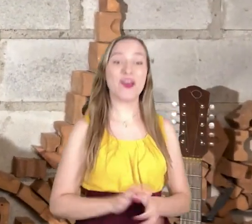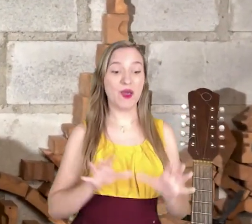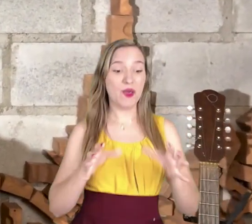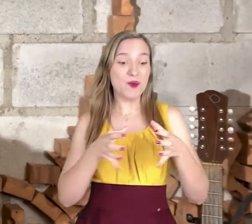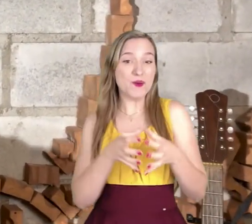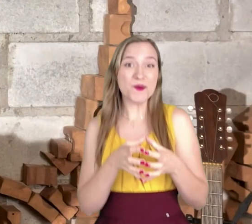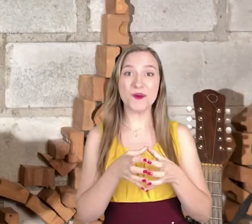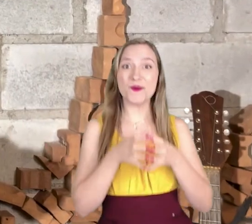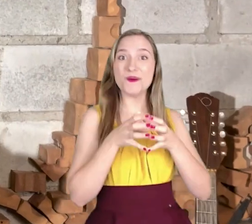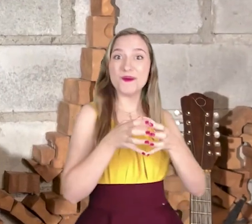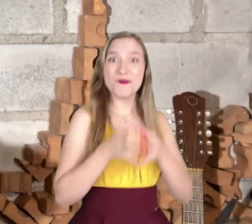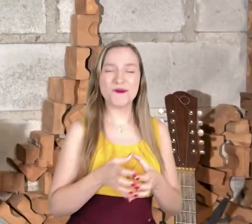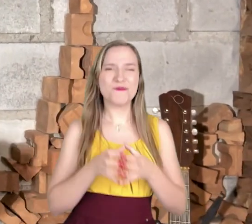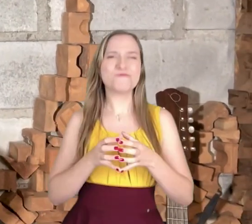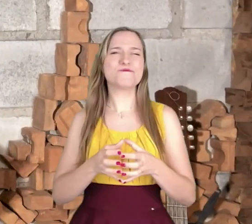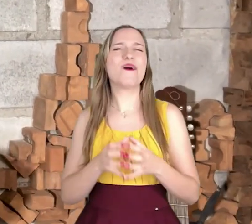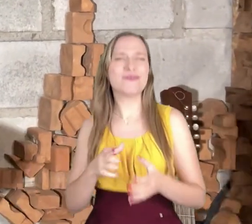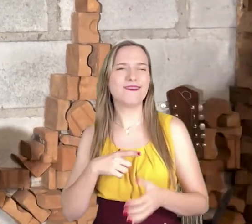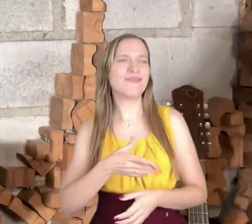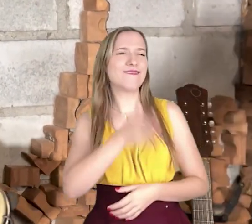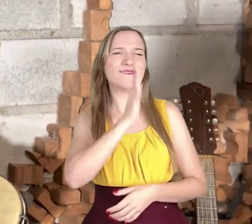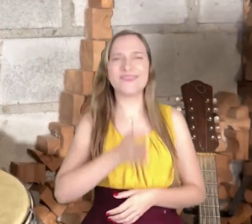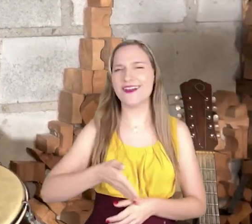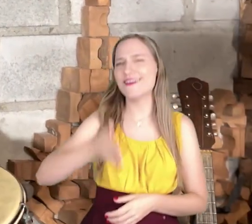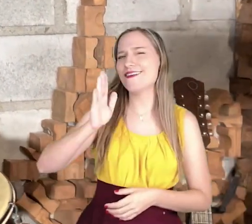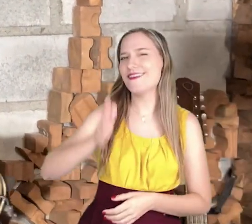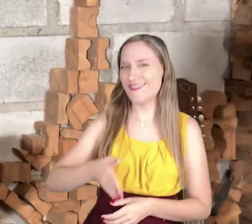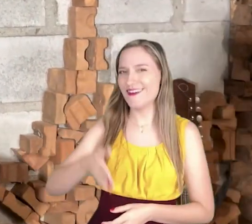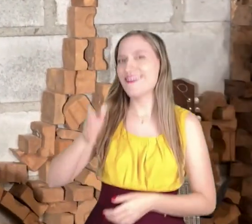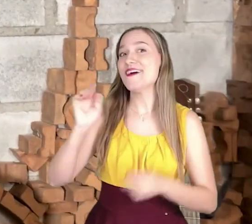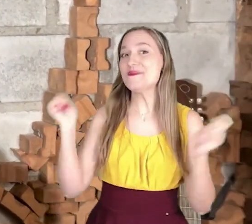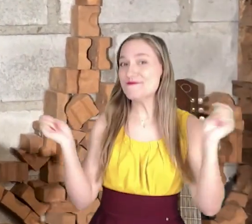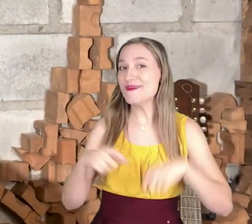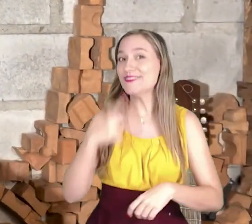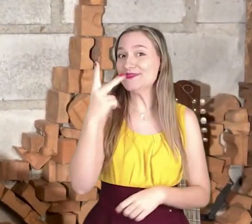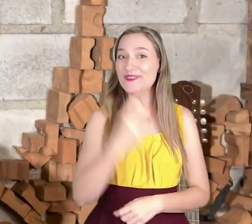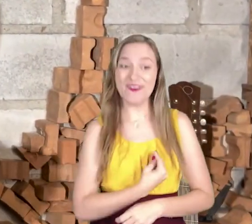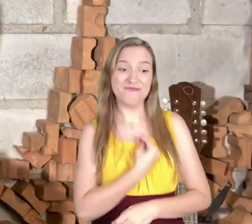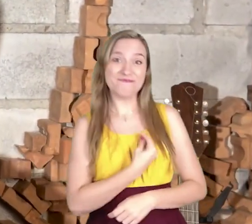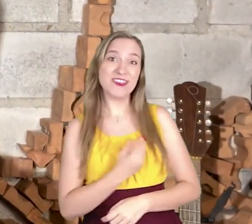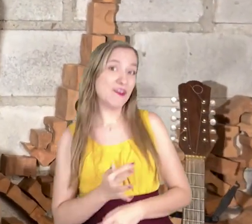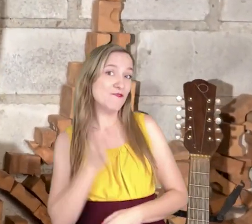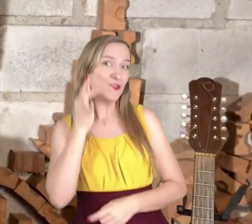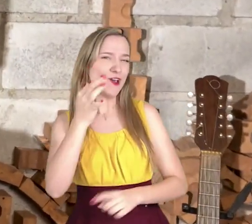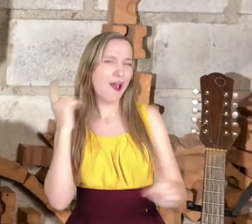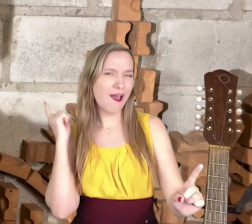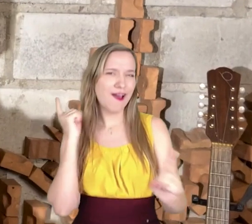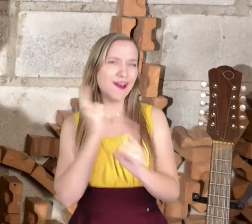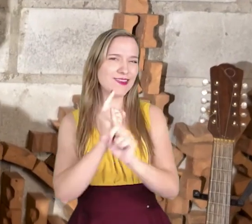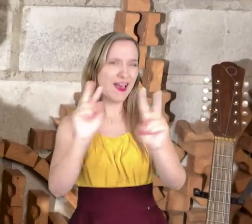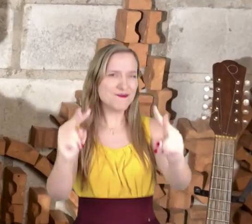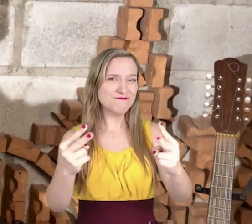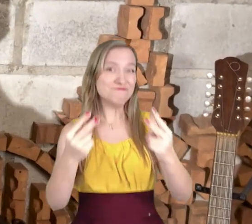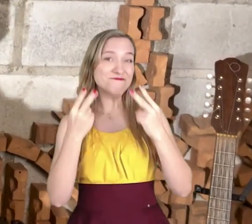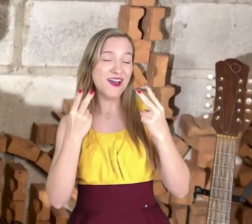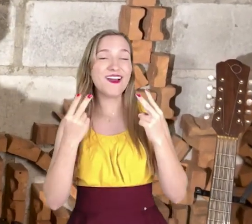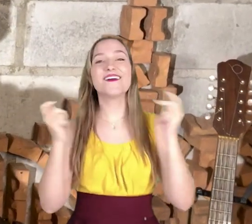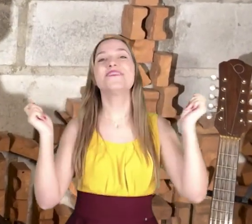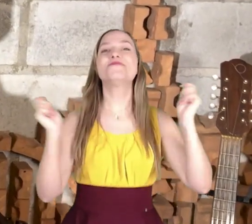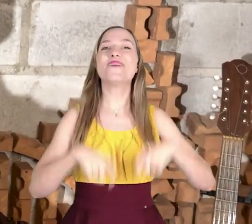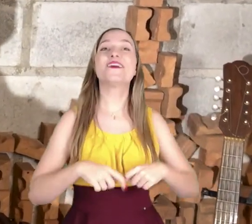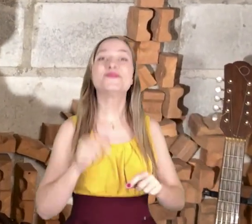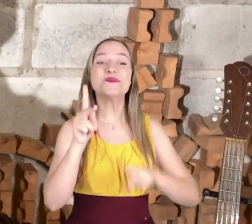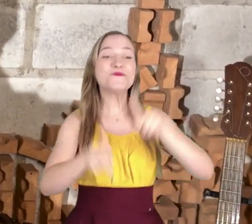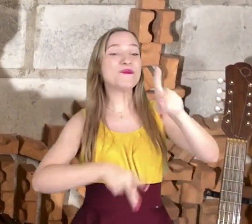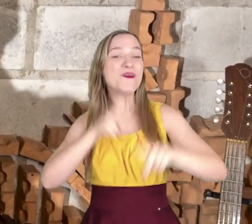sim senhor, se encontrar no seu caminho. Pela força do destino, deixa os povos